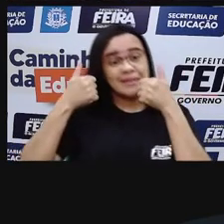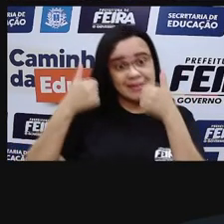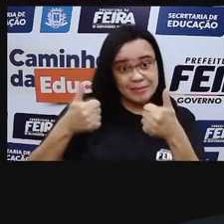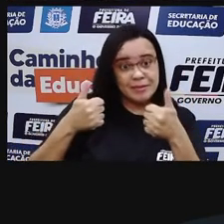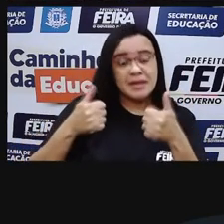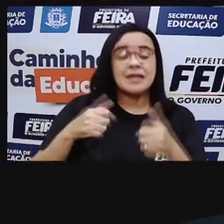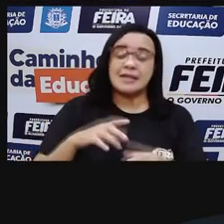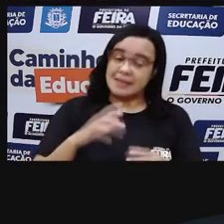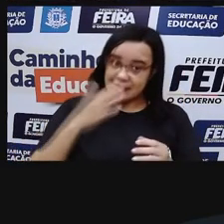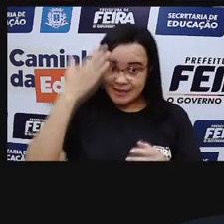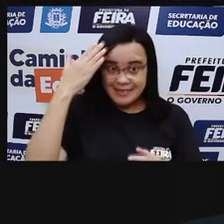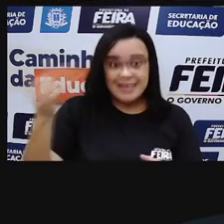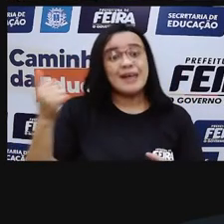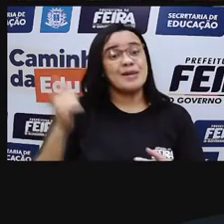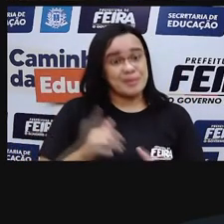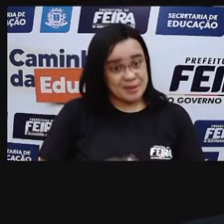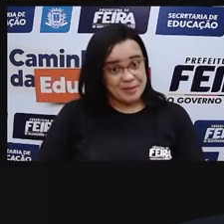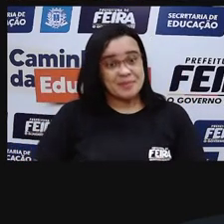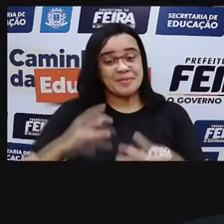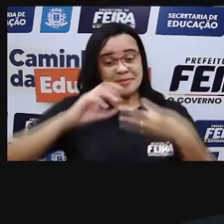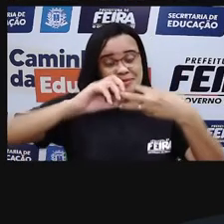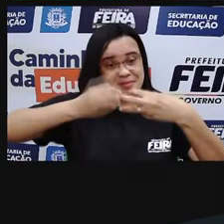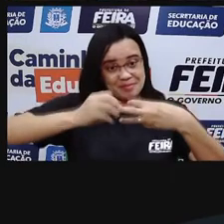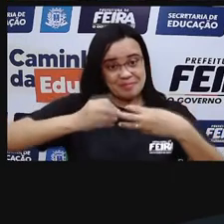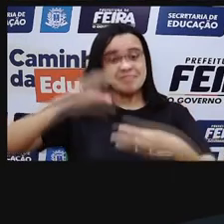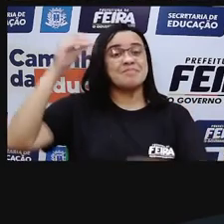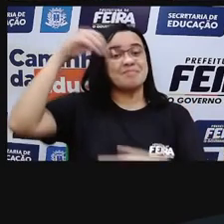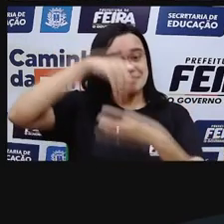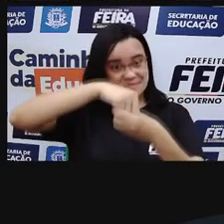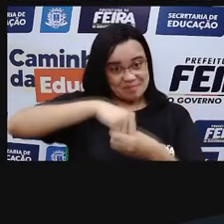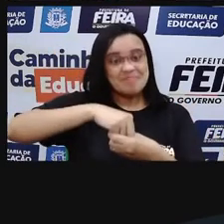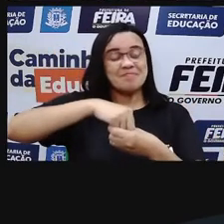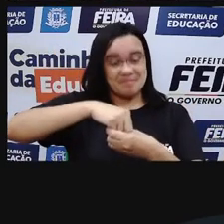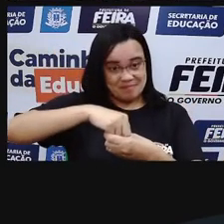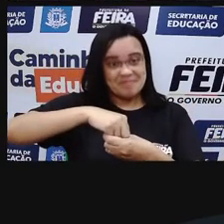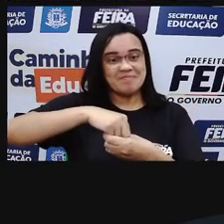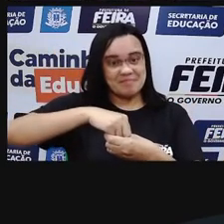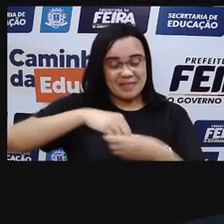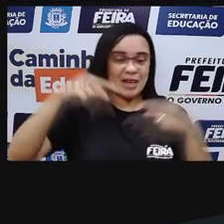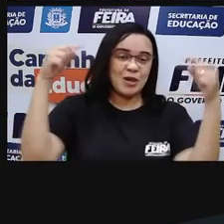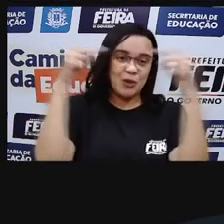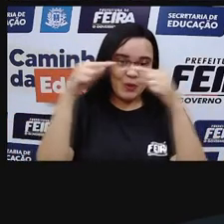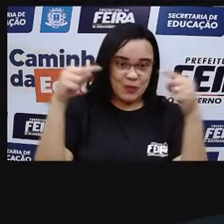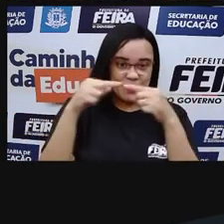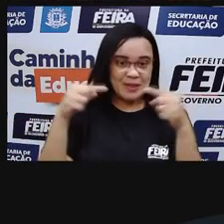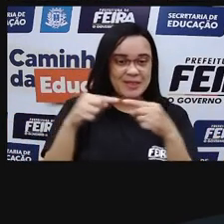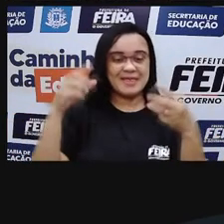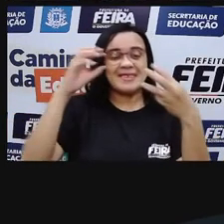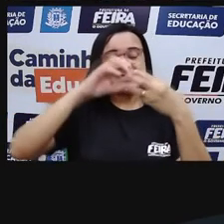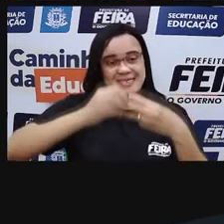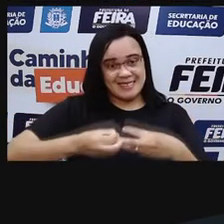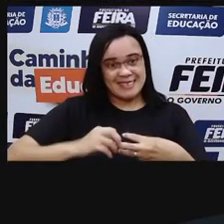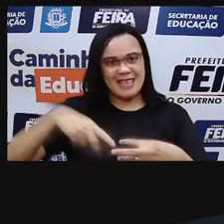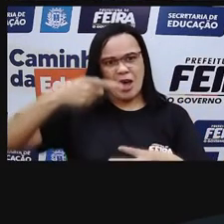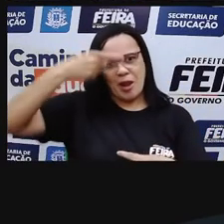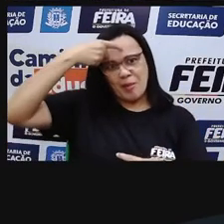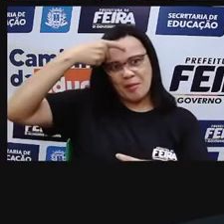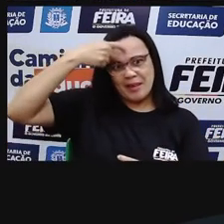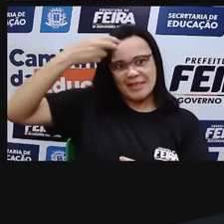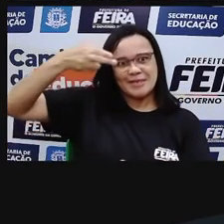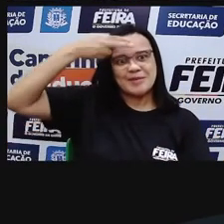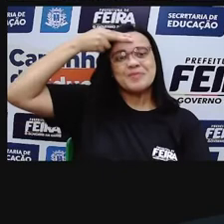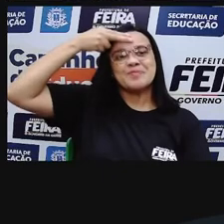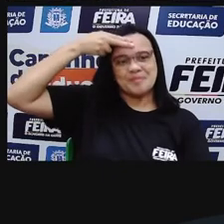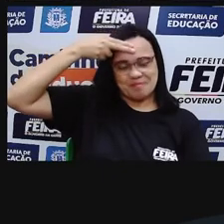nosso corpo. E é a partir dessa ideia de células de memória que nós, né, entendemos as vacinas.